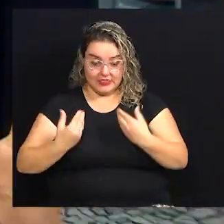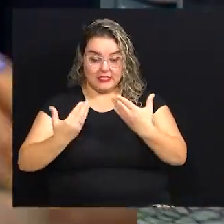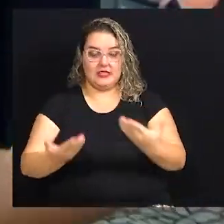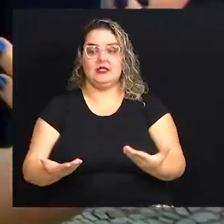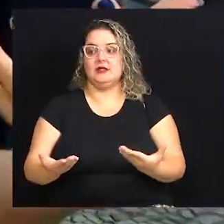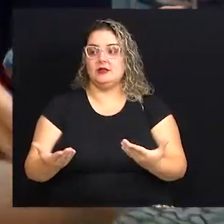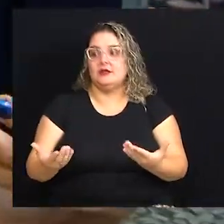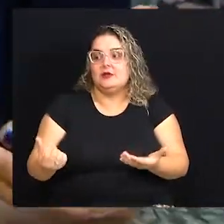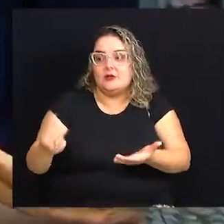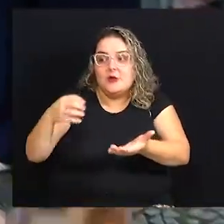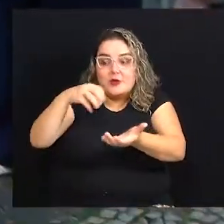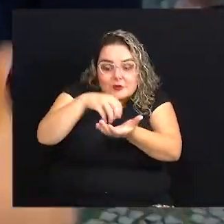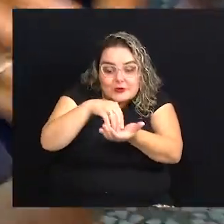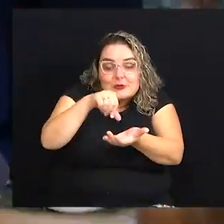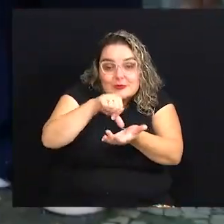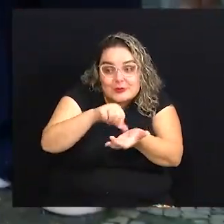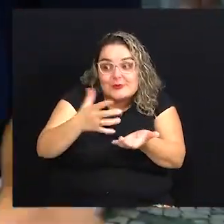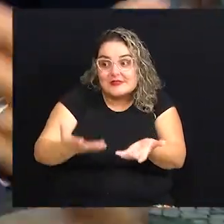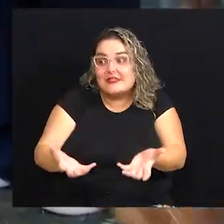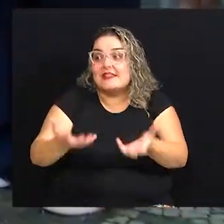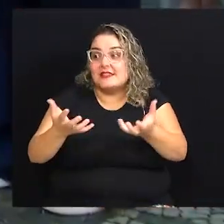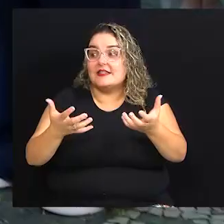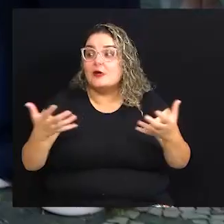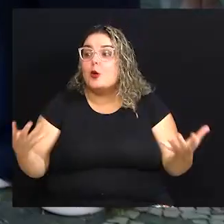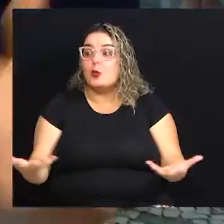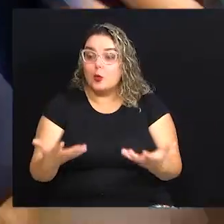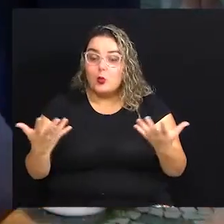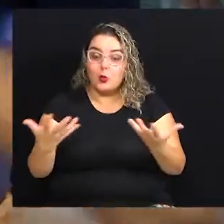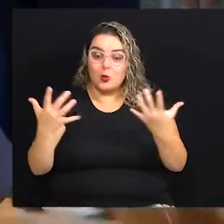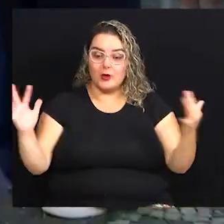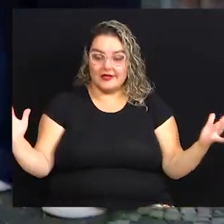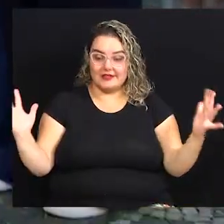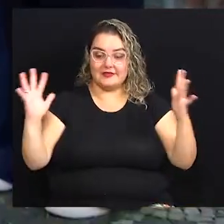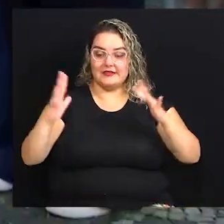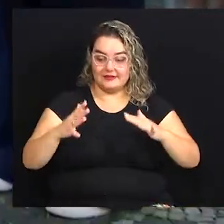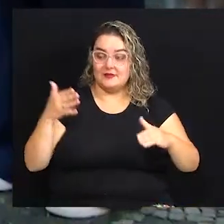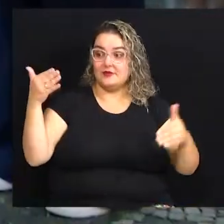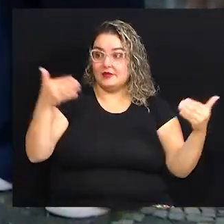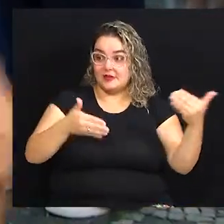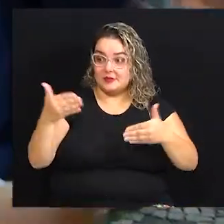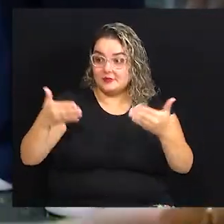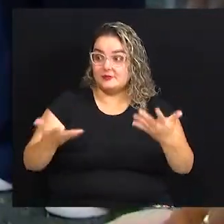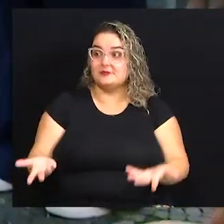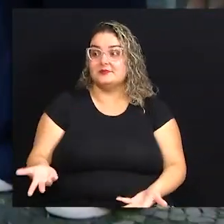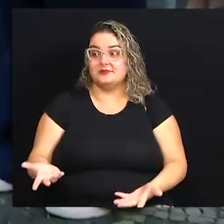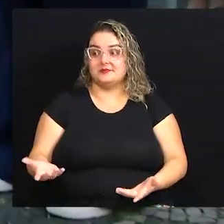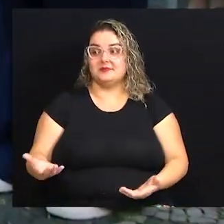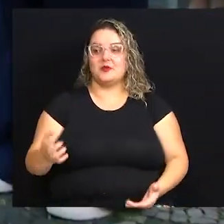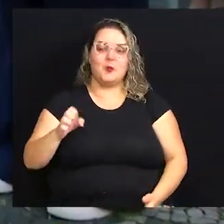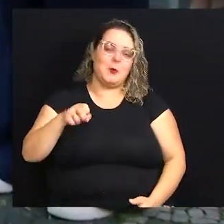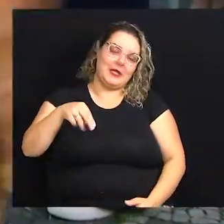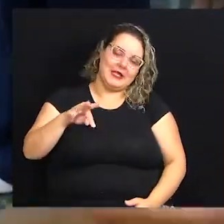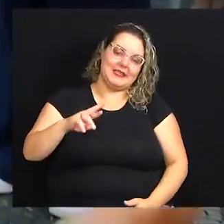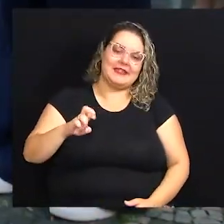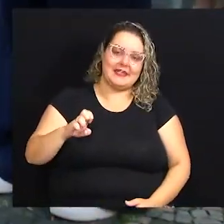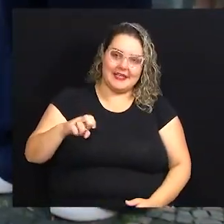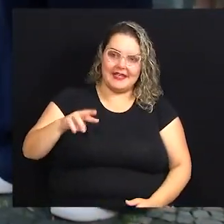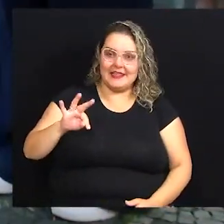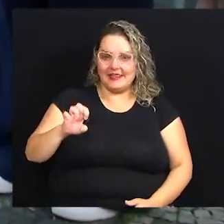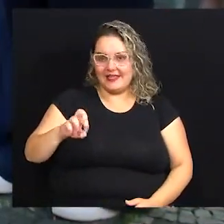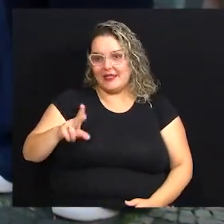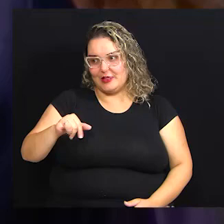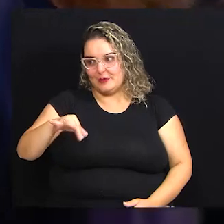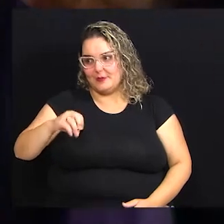trazendo para esse miolinho do centro que a gente tanto quer que as pessoas frequentem, um entretenimento da